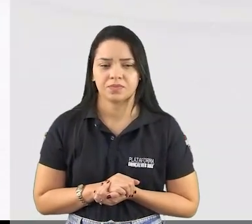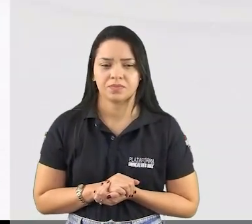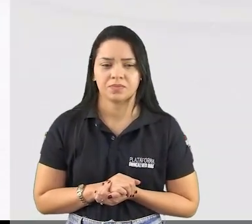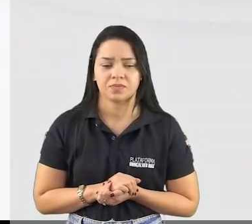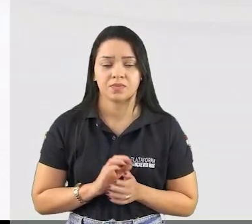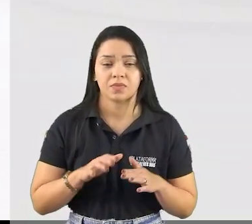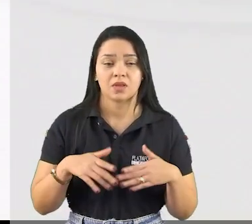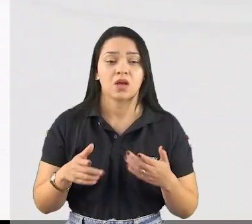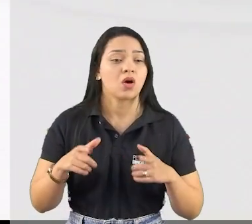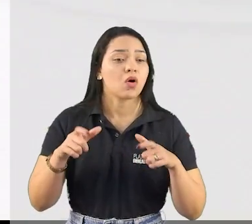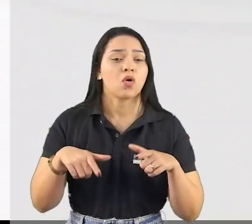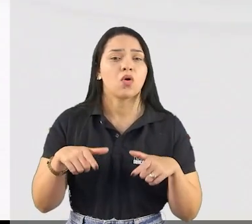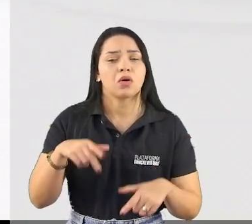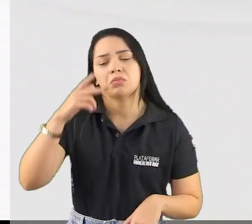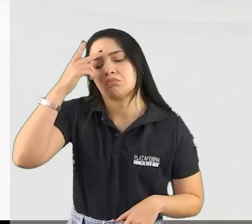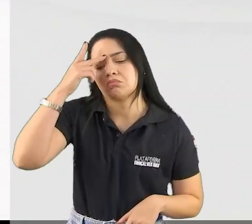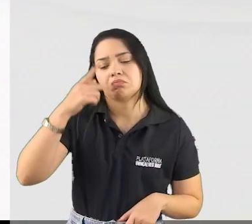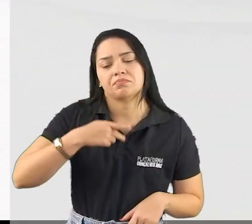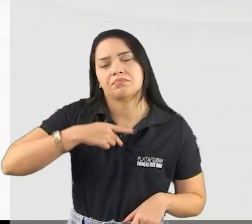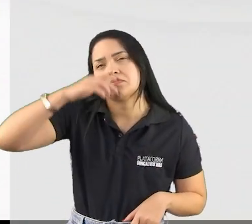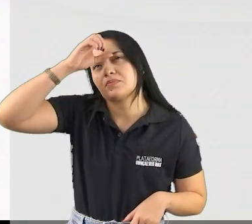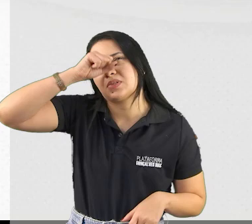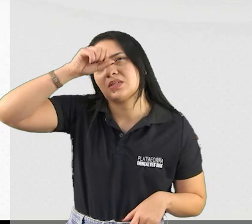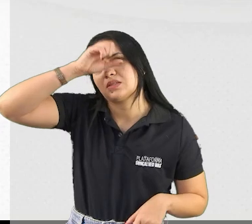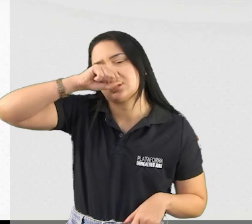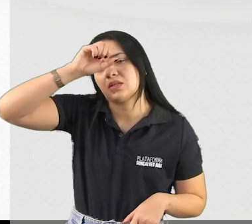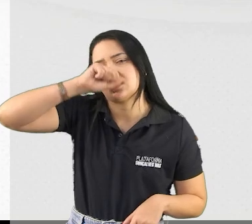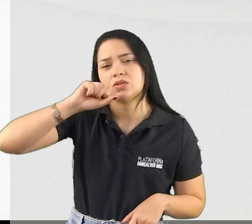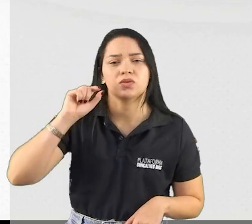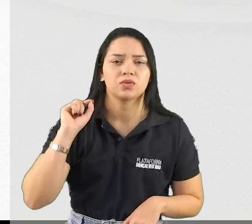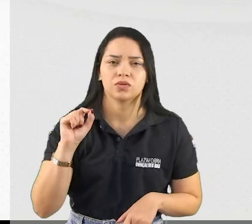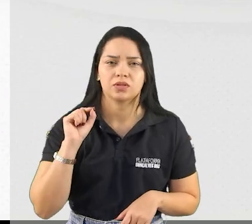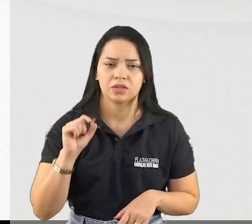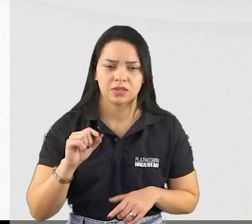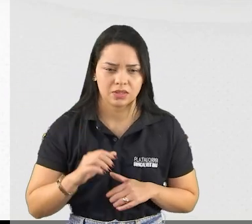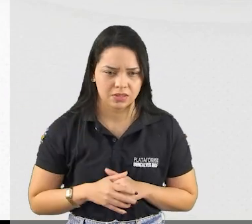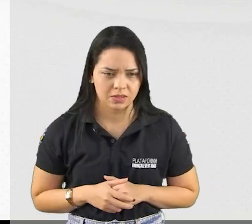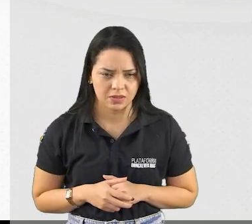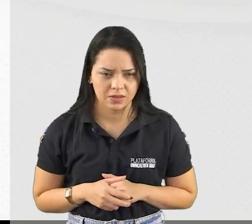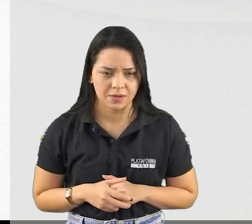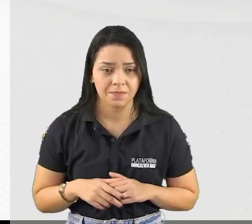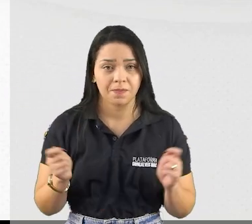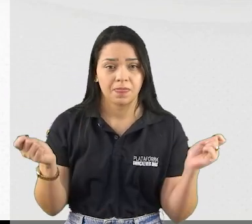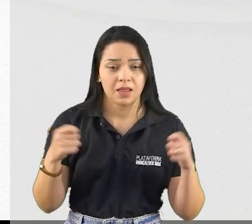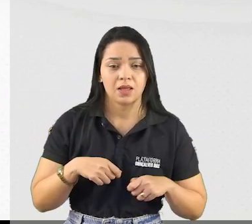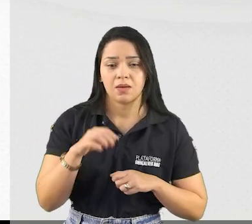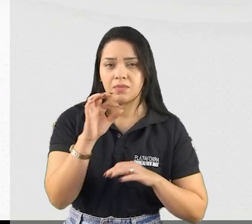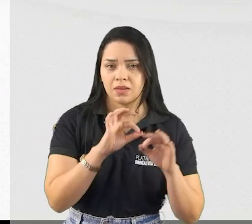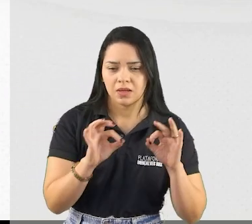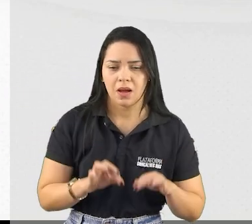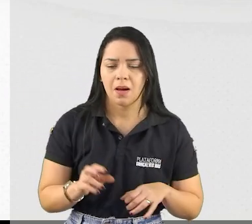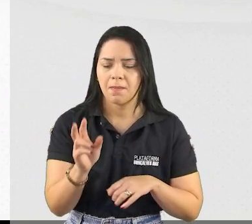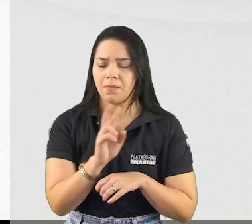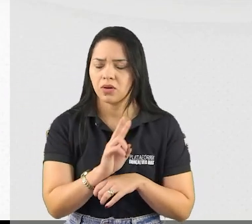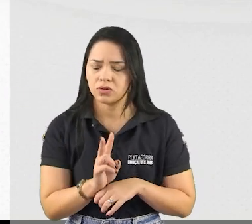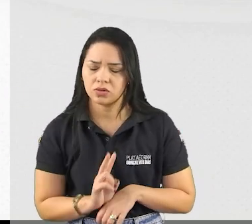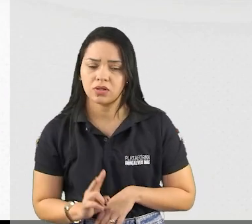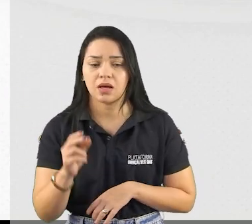E aí, onde é que entra a autogestão da aprendizagem? A autogestão da aprendizagem, ela é justamente essa capacidade de